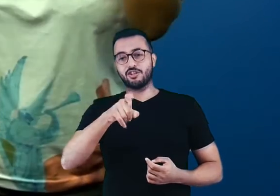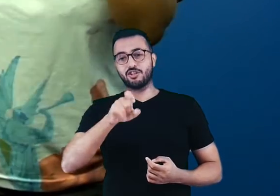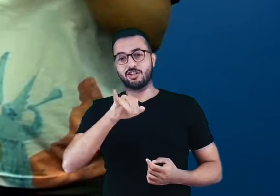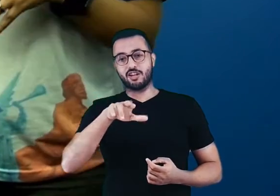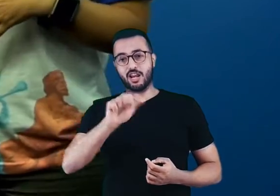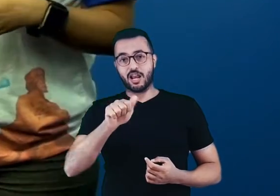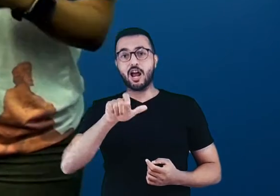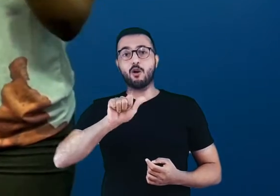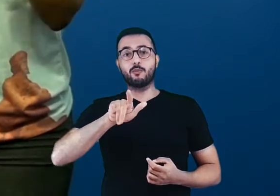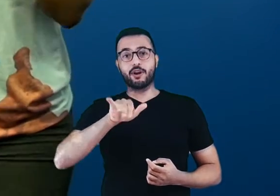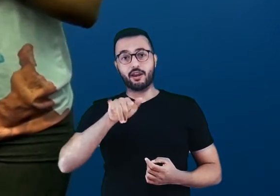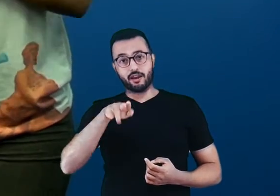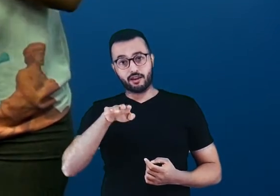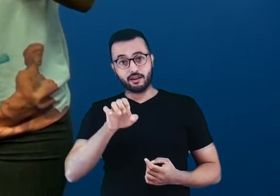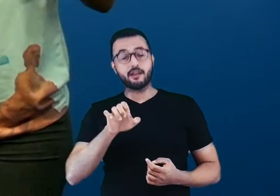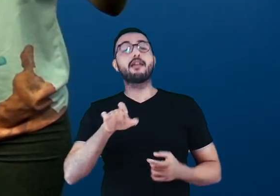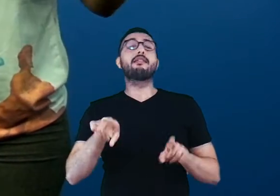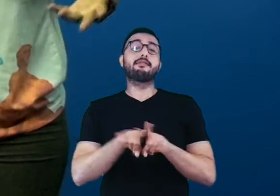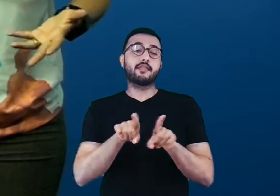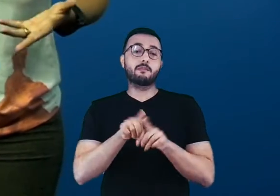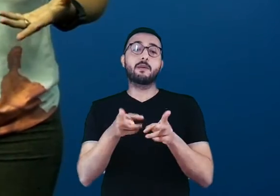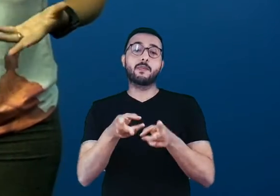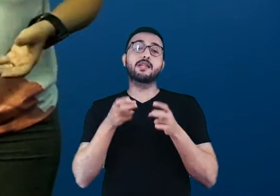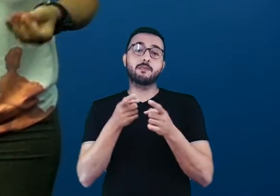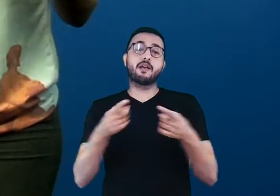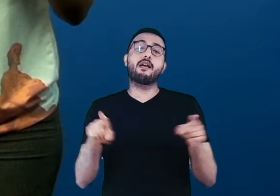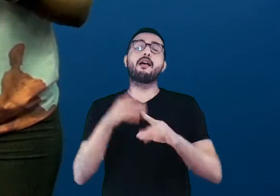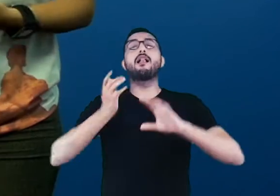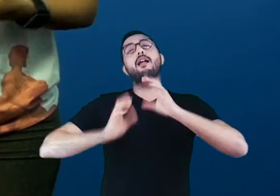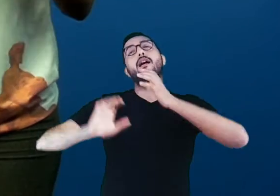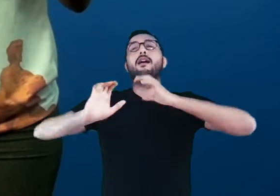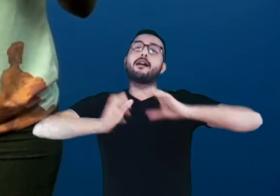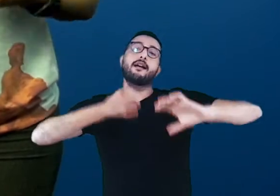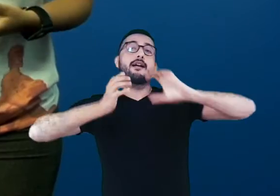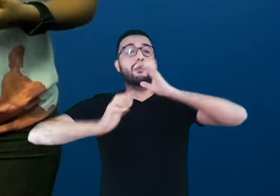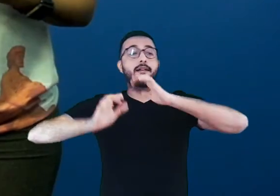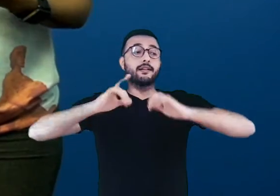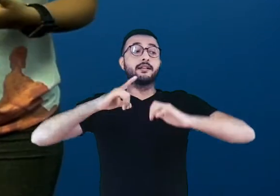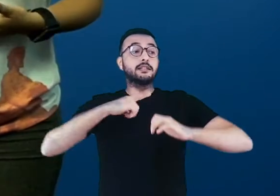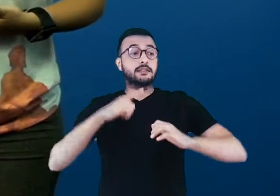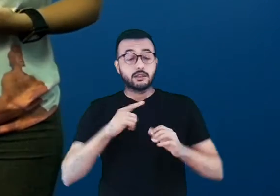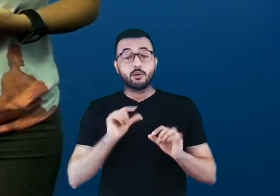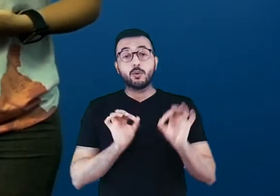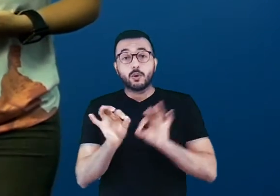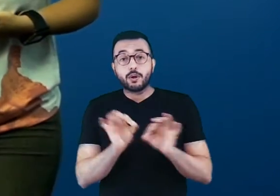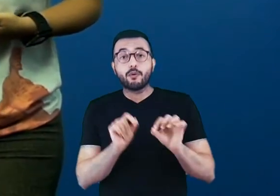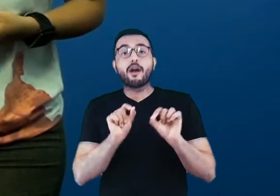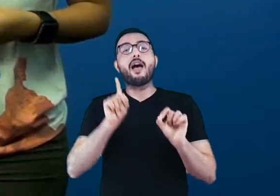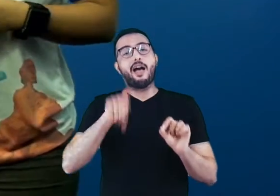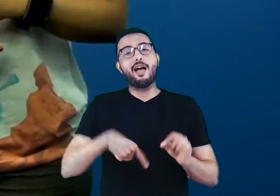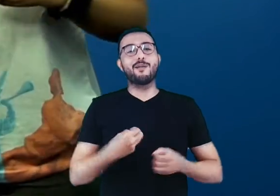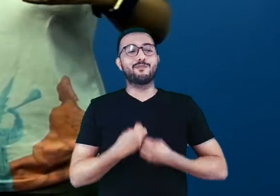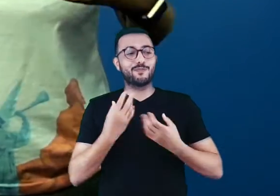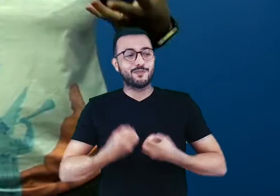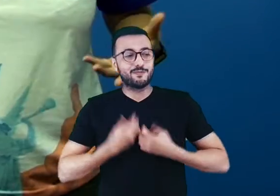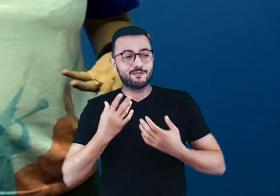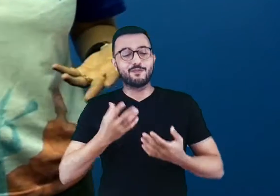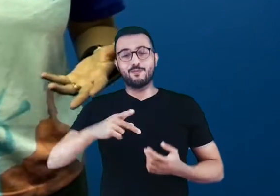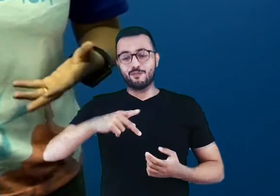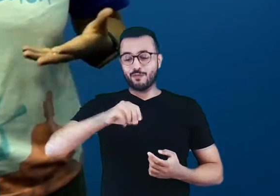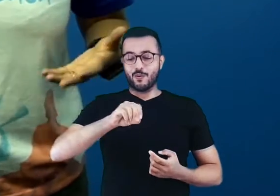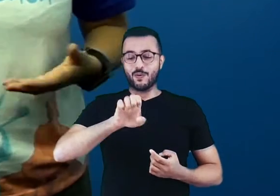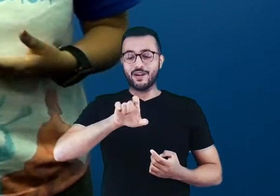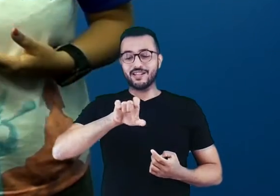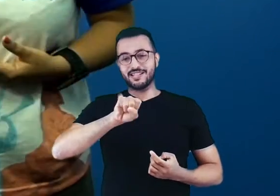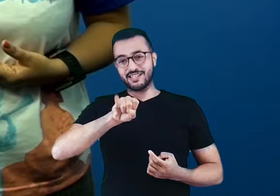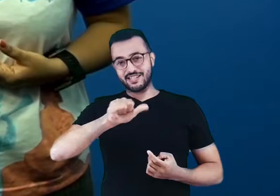Albuquerque. Percebemos também que esse hino, que foi cantado por muitas vezes aqui, ele é construído em formato de poesia. E por que o